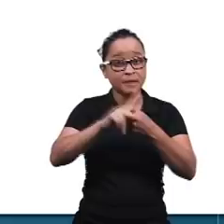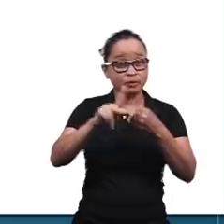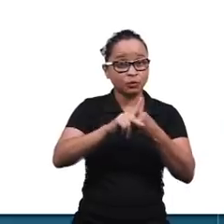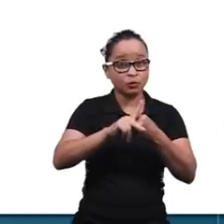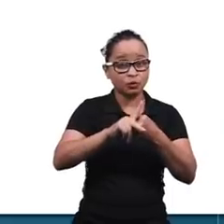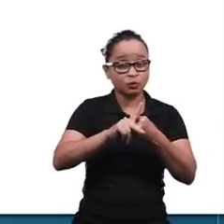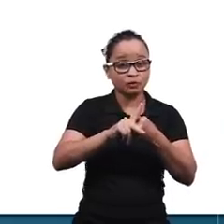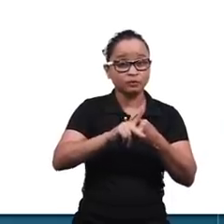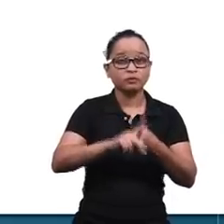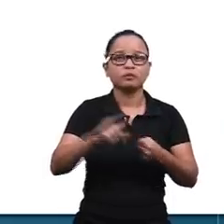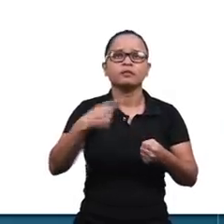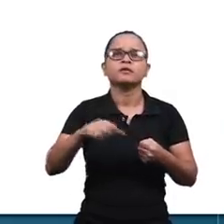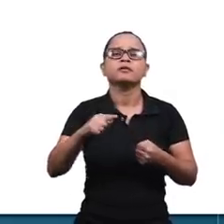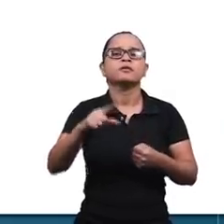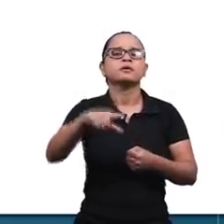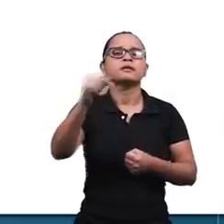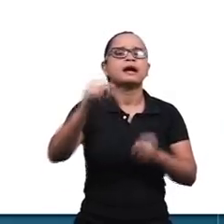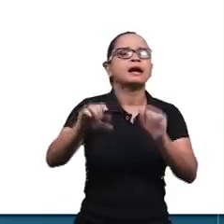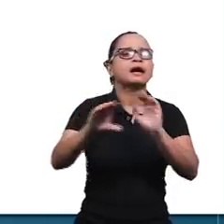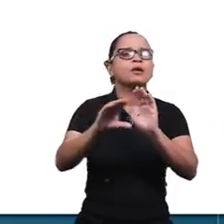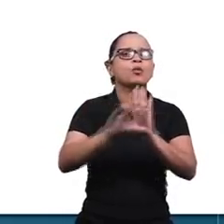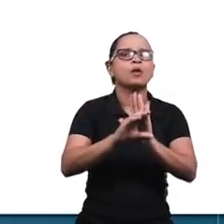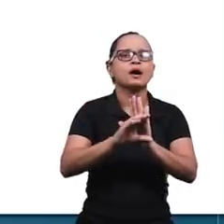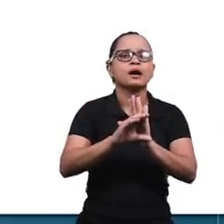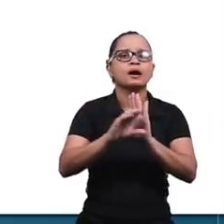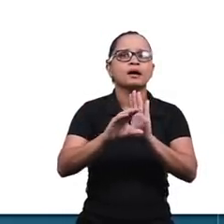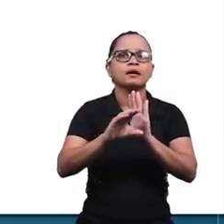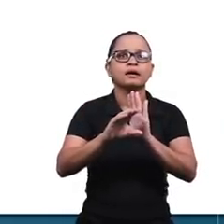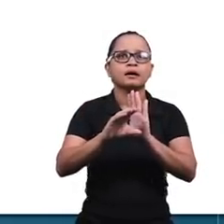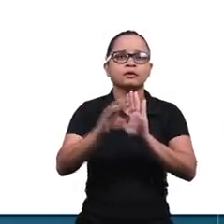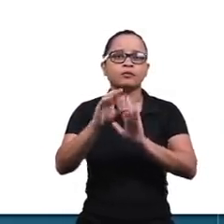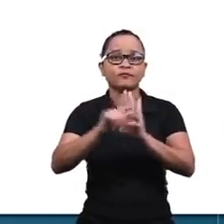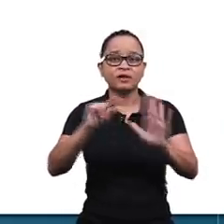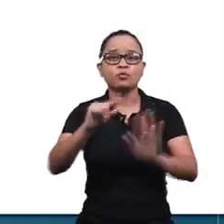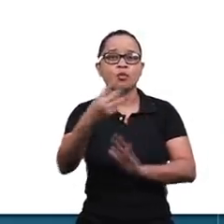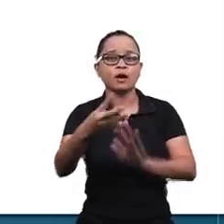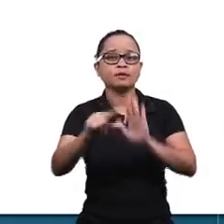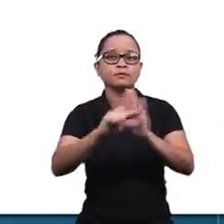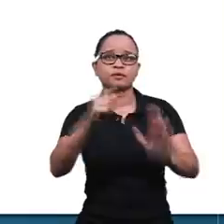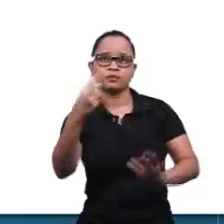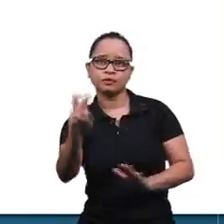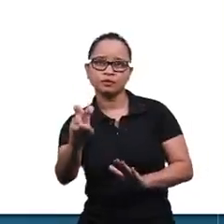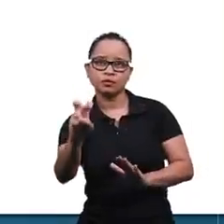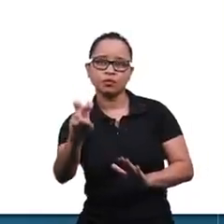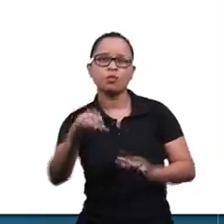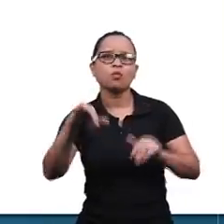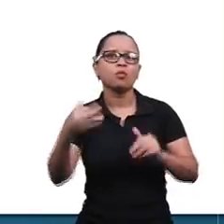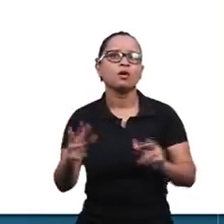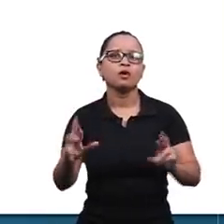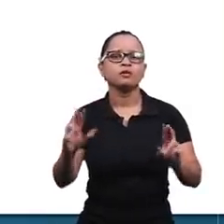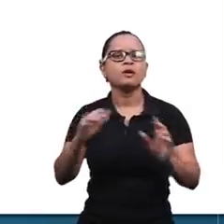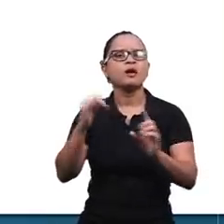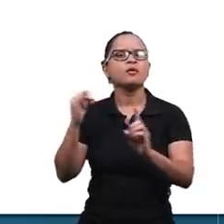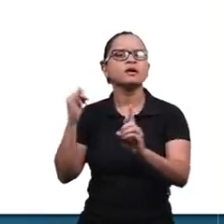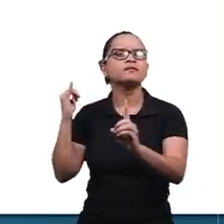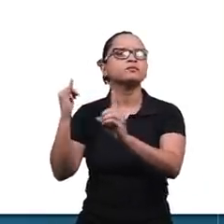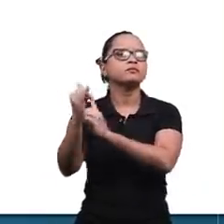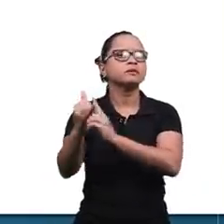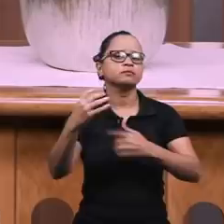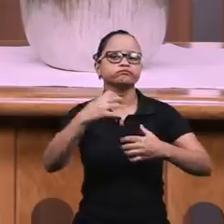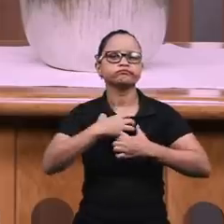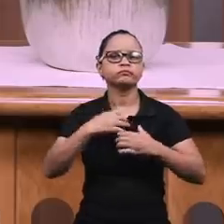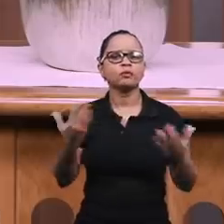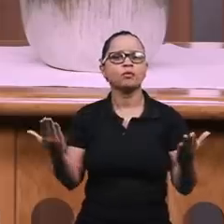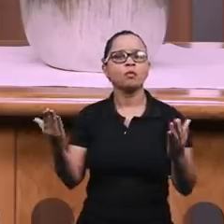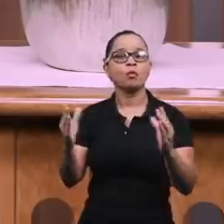Capítulo 2 os valores proféticos que estão à disposição do cliente comparados ao culto